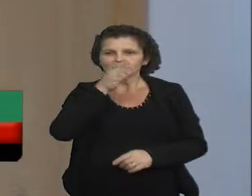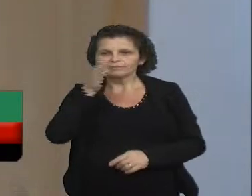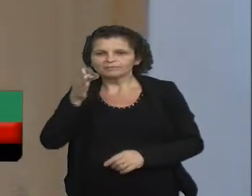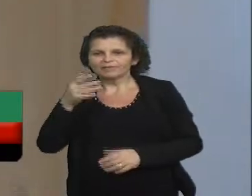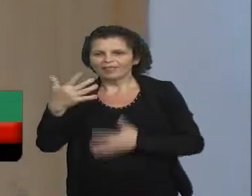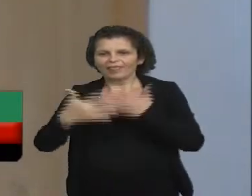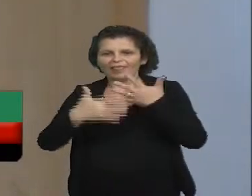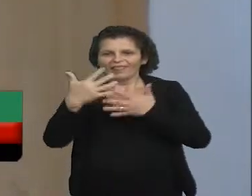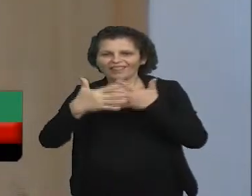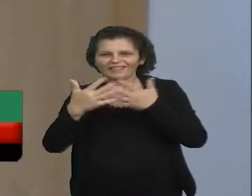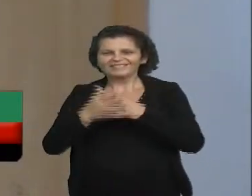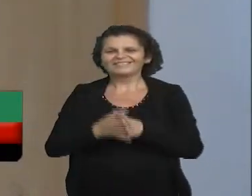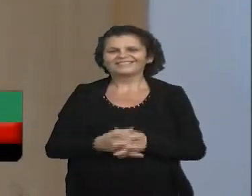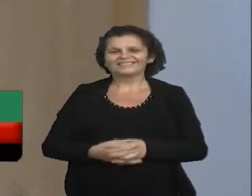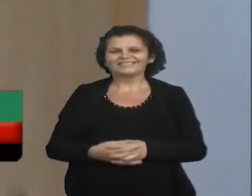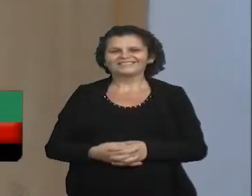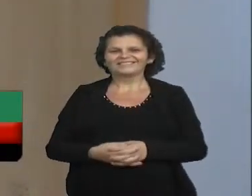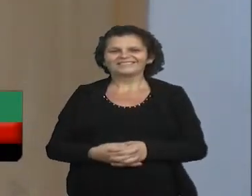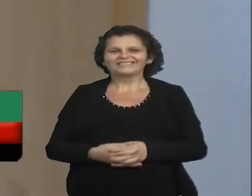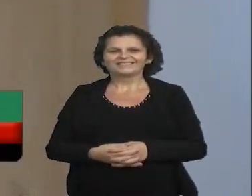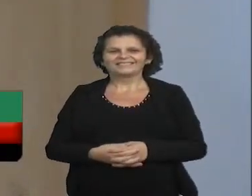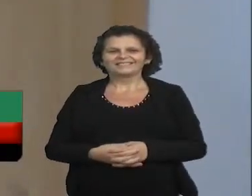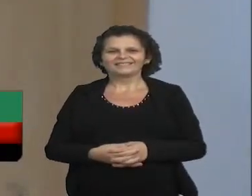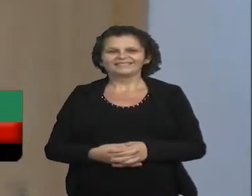está me atrapalhando.